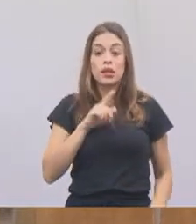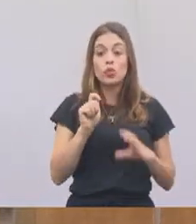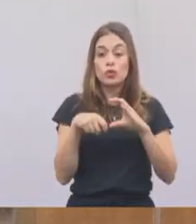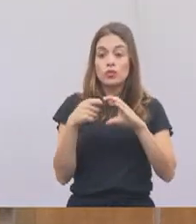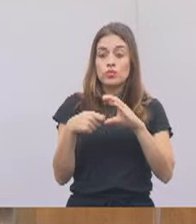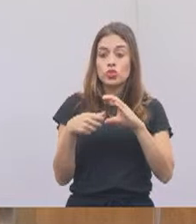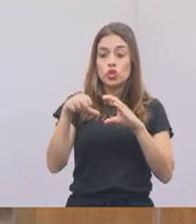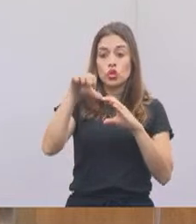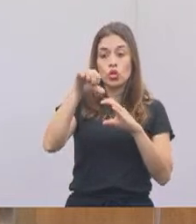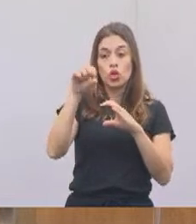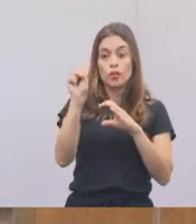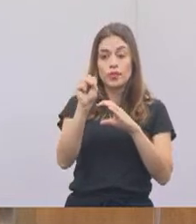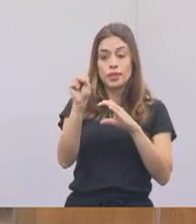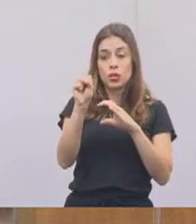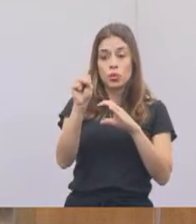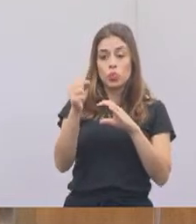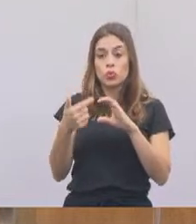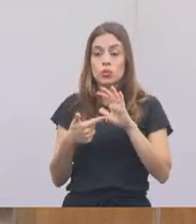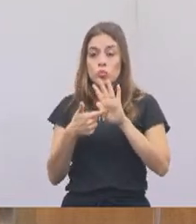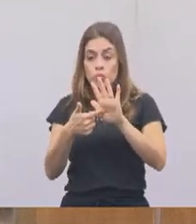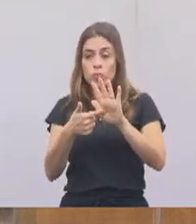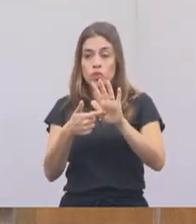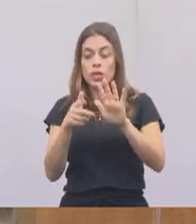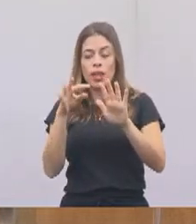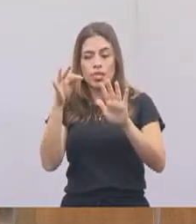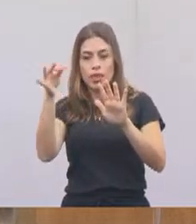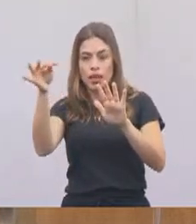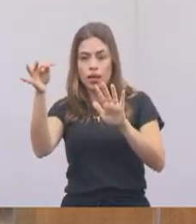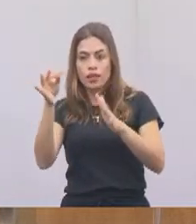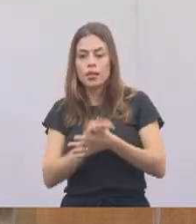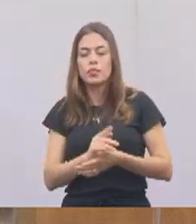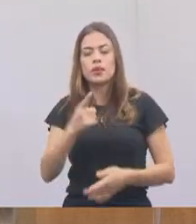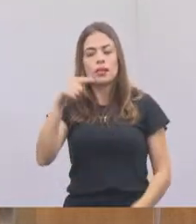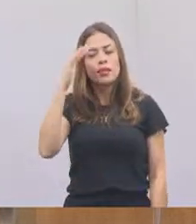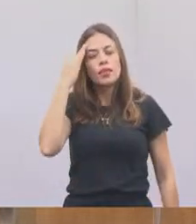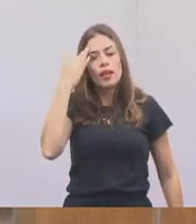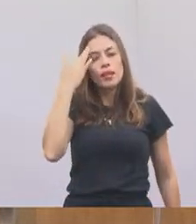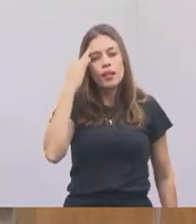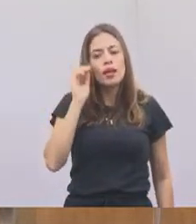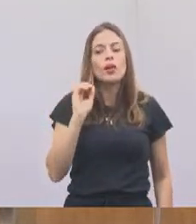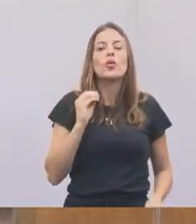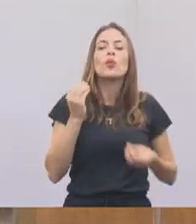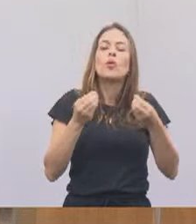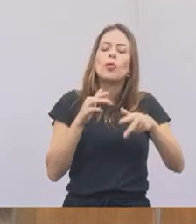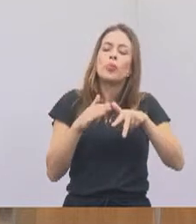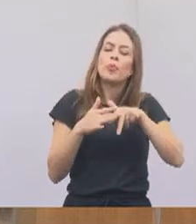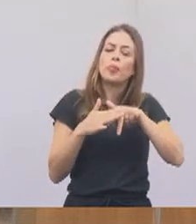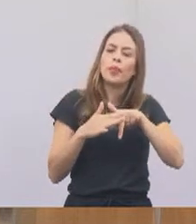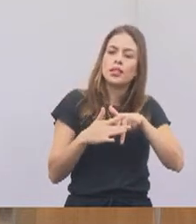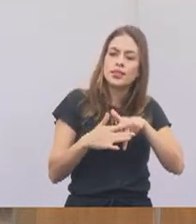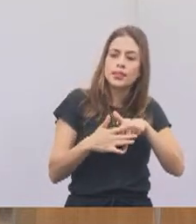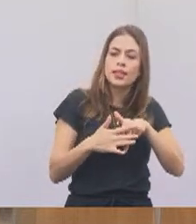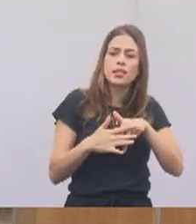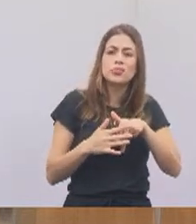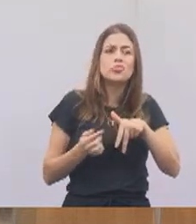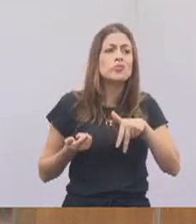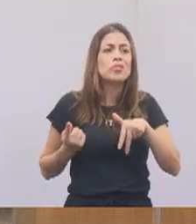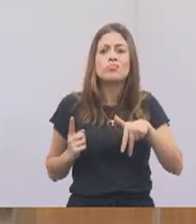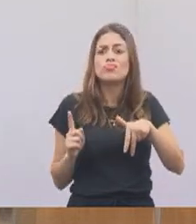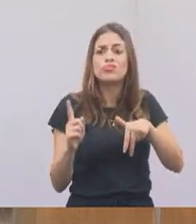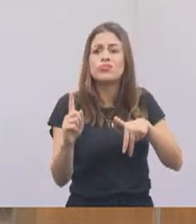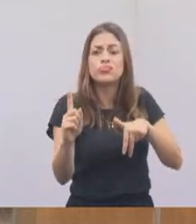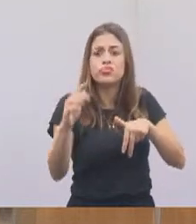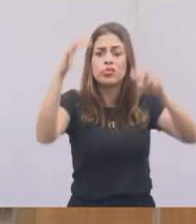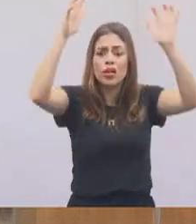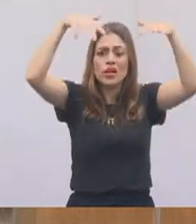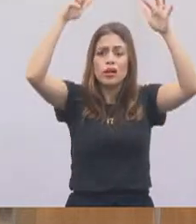curto, de 9 segundos, que eu vou pedir para que a técnica coloque, para você entender como que um paciente, como que uma pessoa vai passar ali